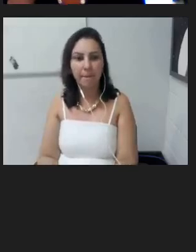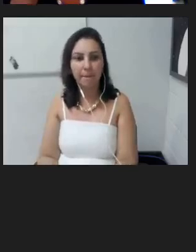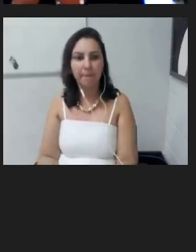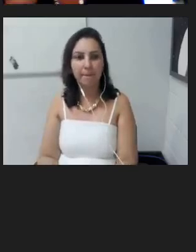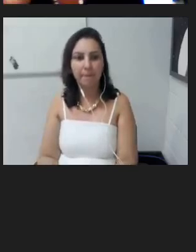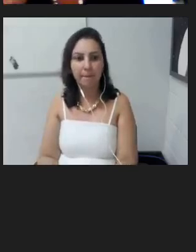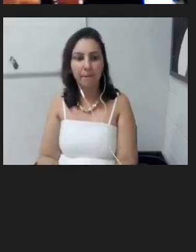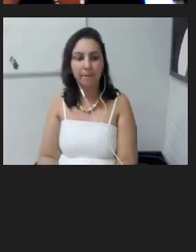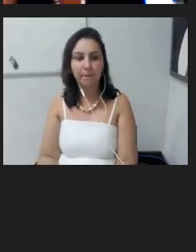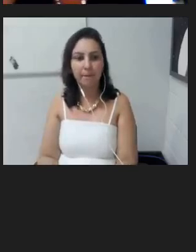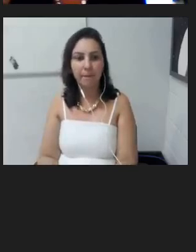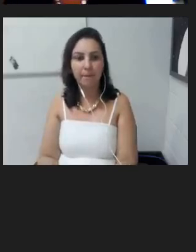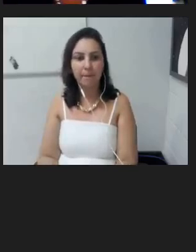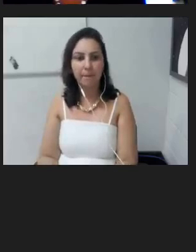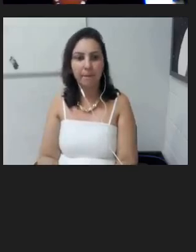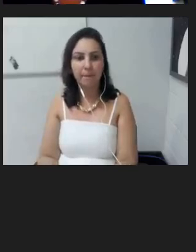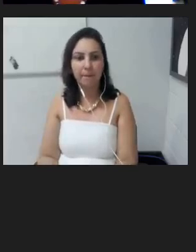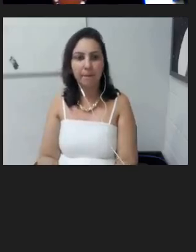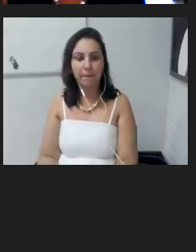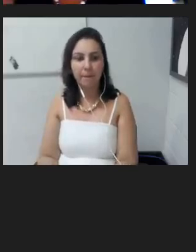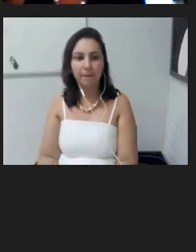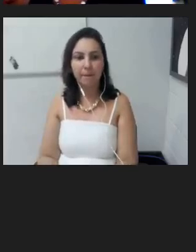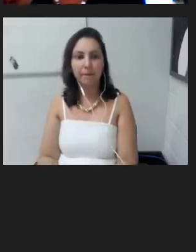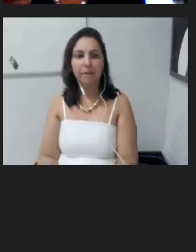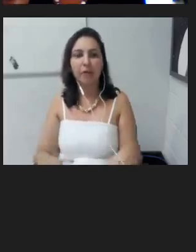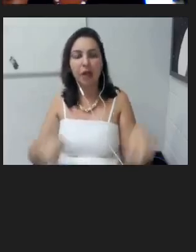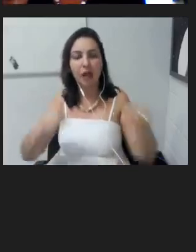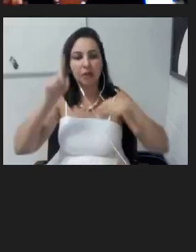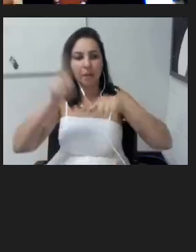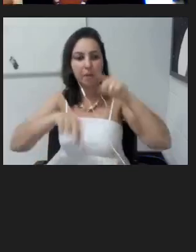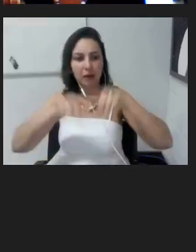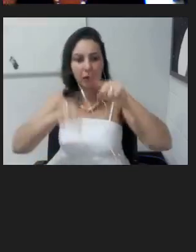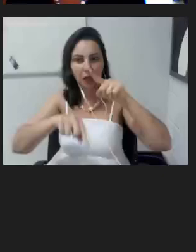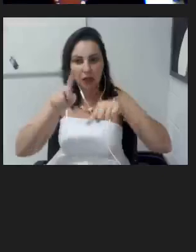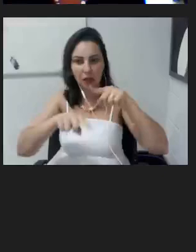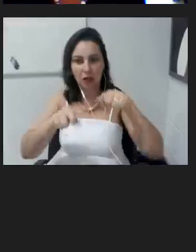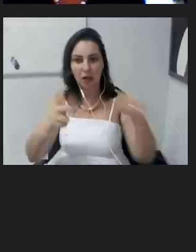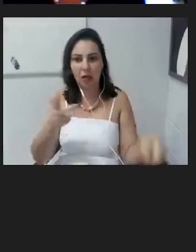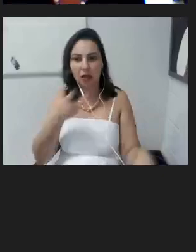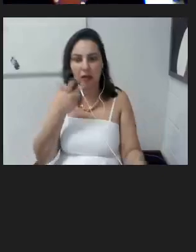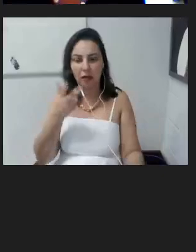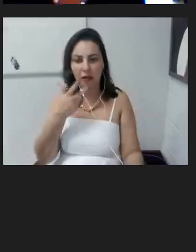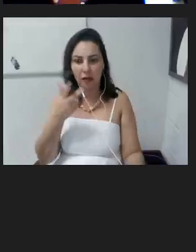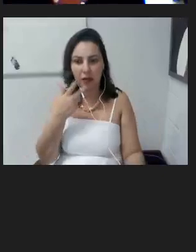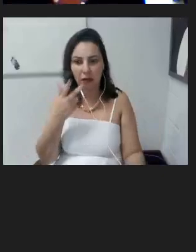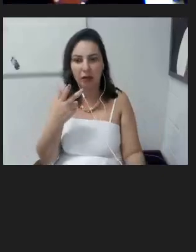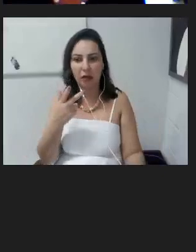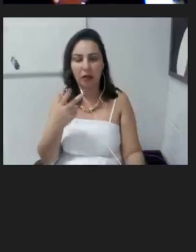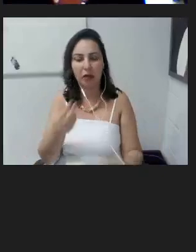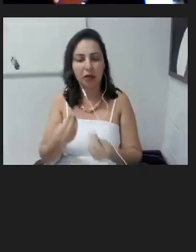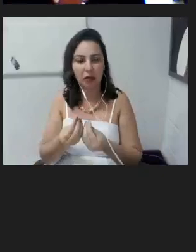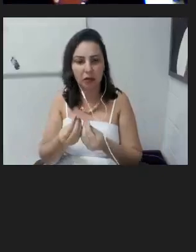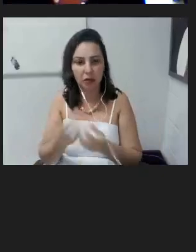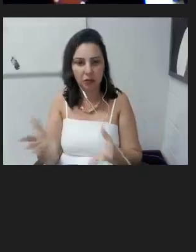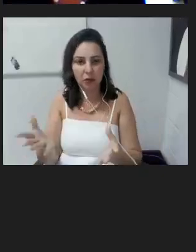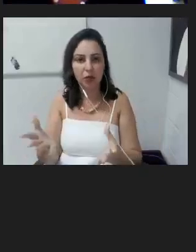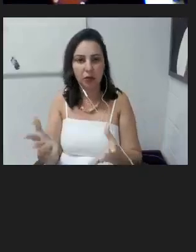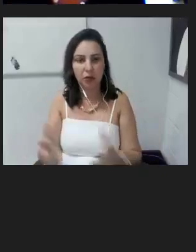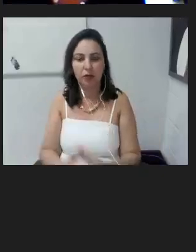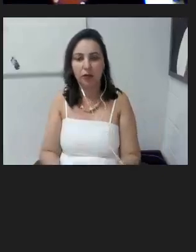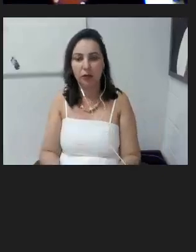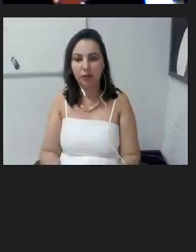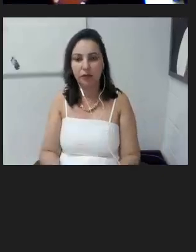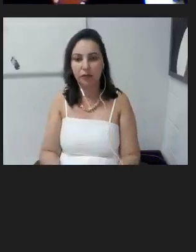ó, esse material que eu falei do Vita Alegre, que está disponível